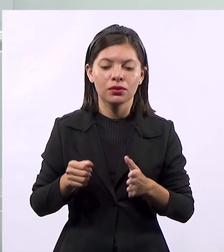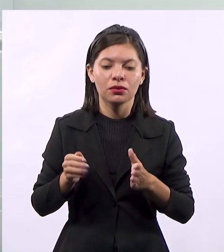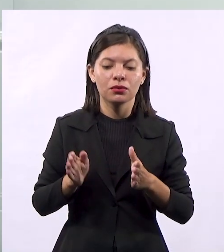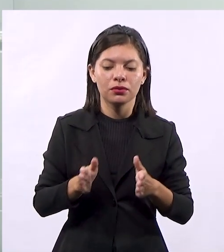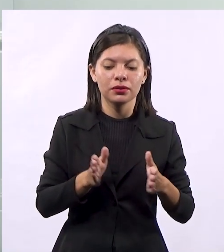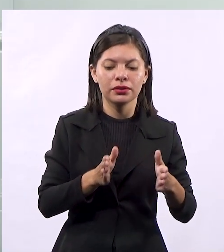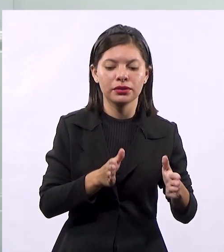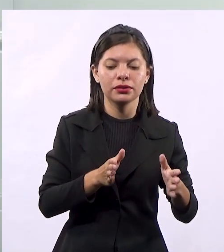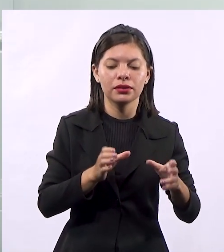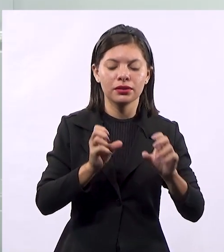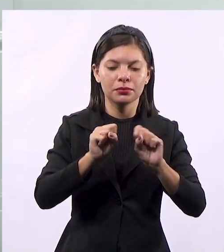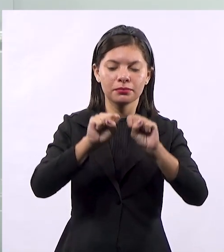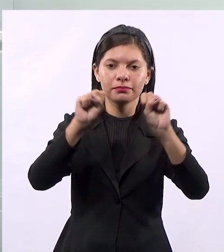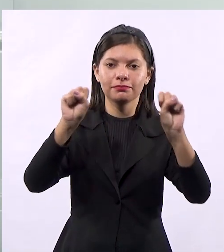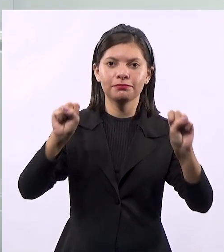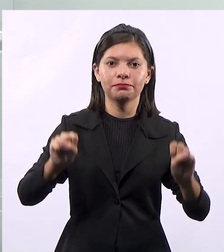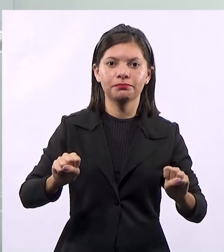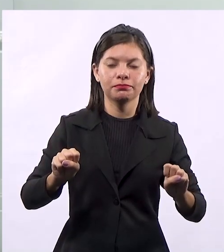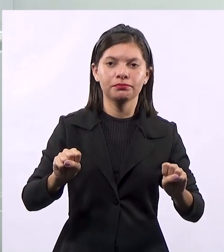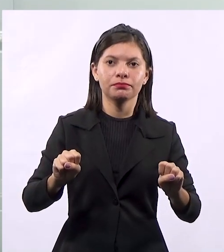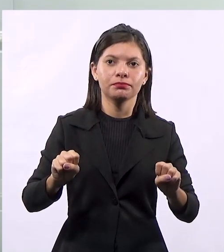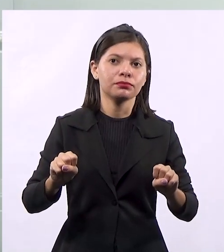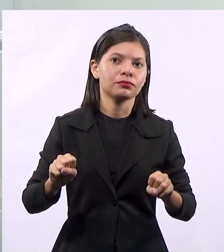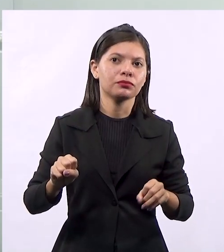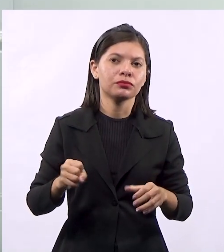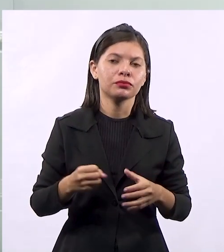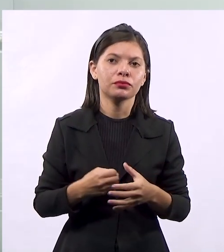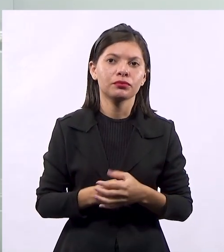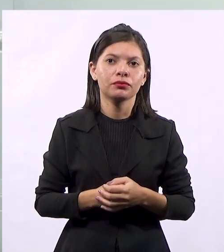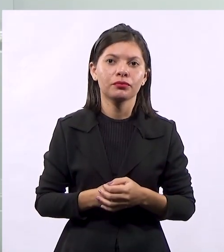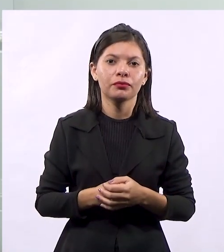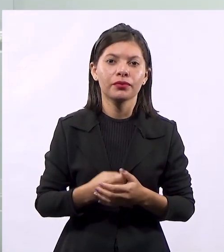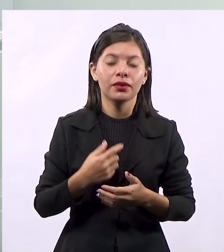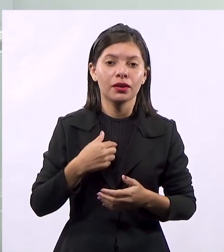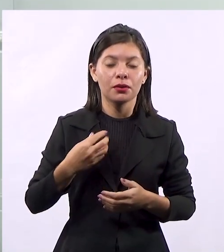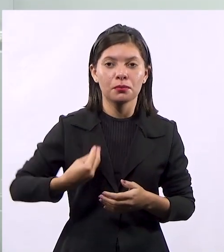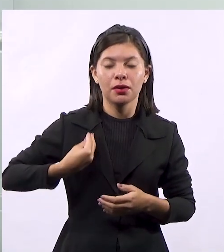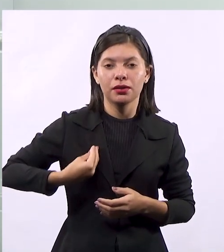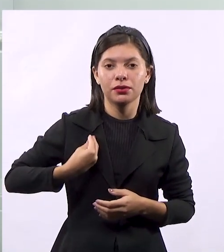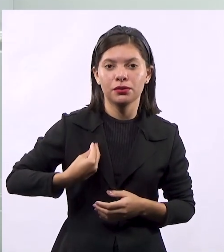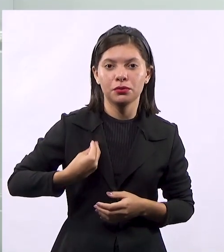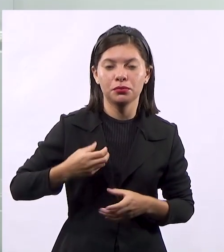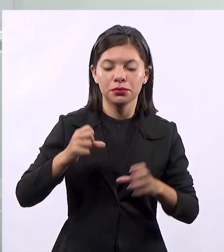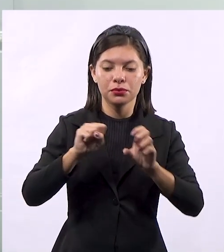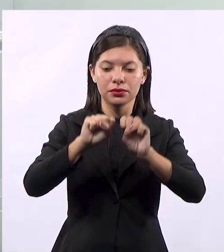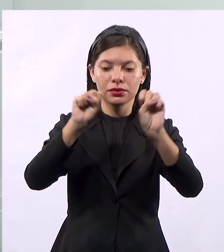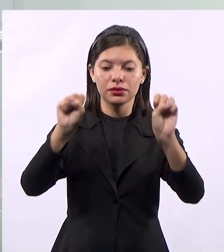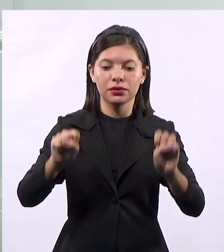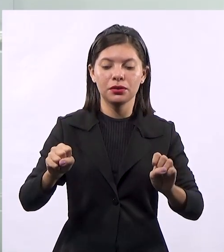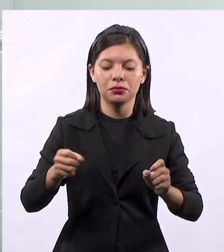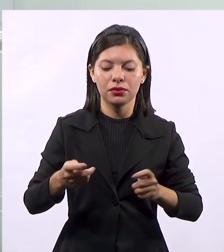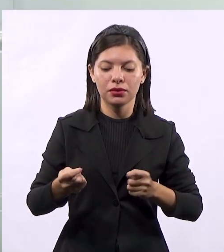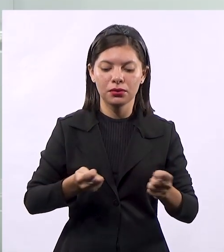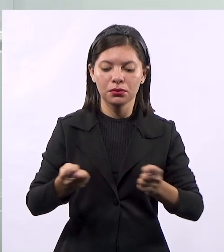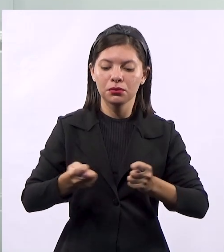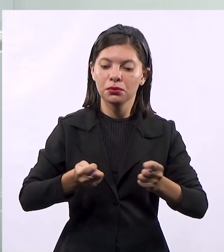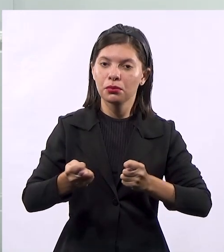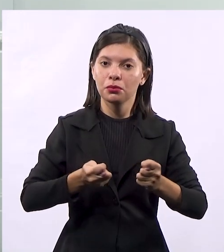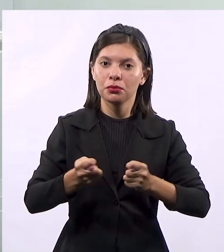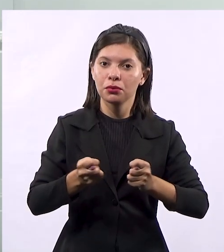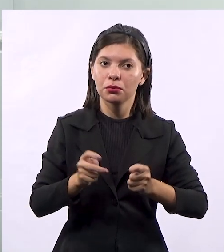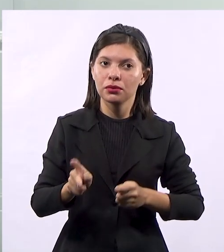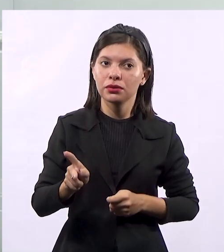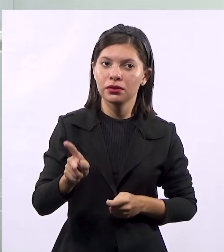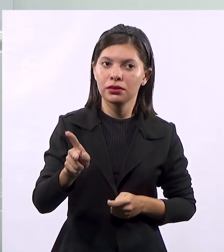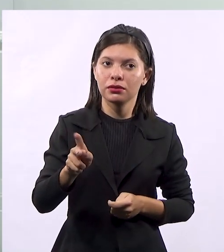qualificada, participando dessa forma qualificada, organizada pelo sistema educacional,